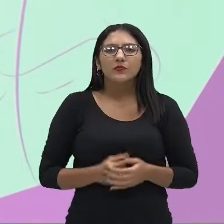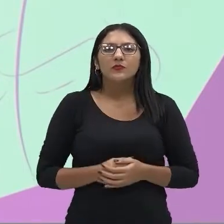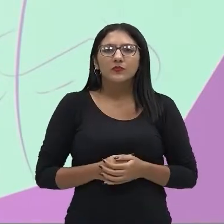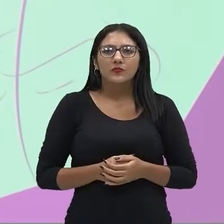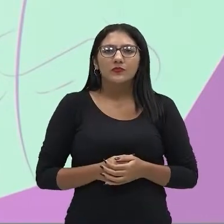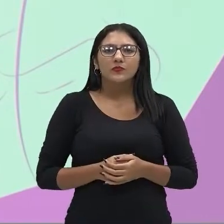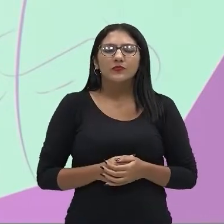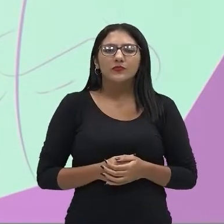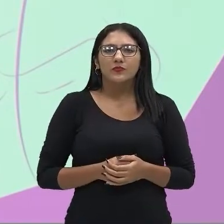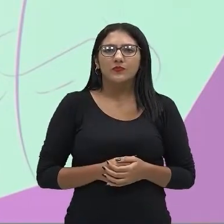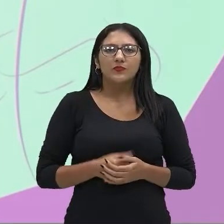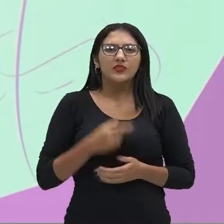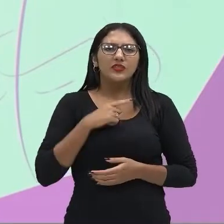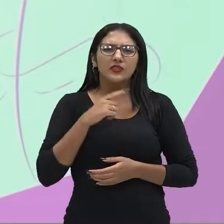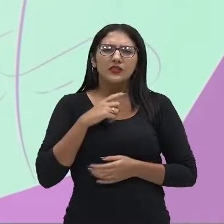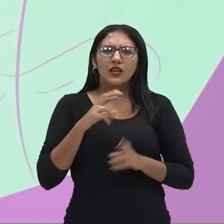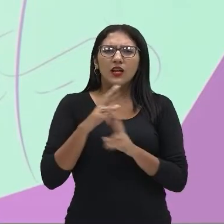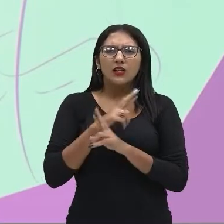a nossa